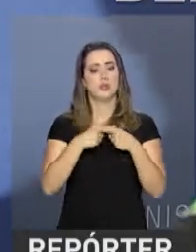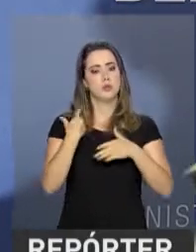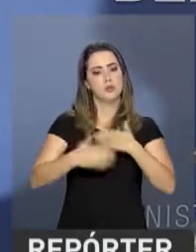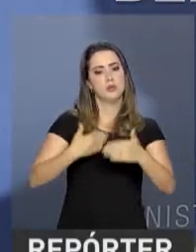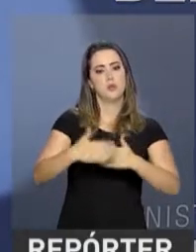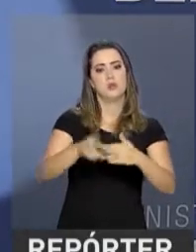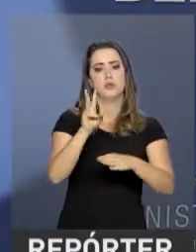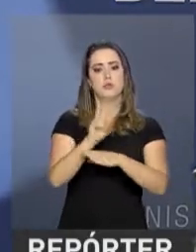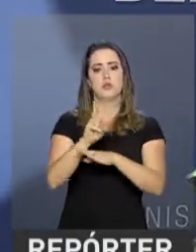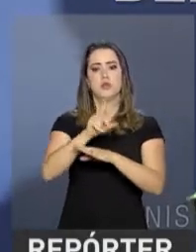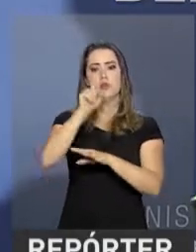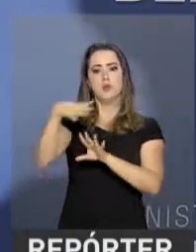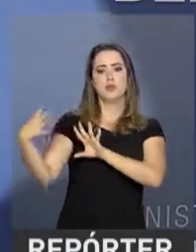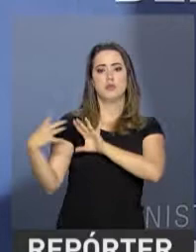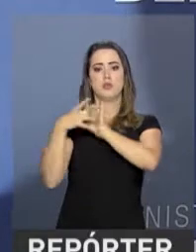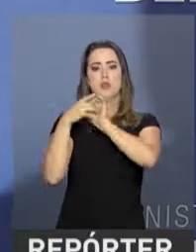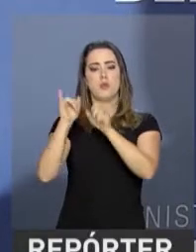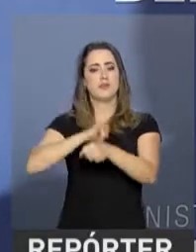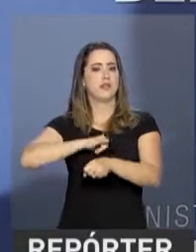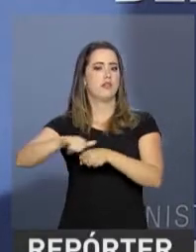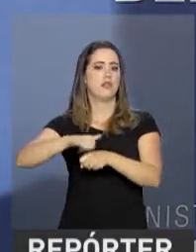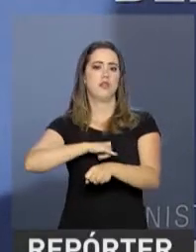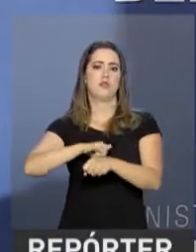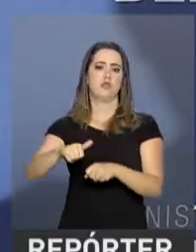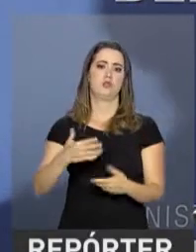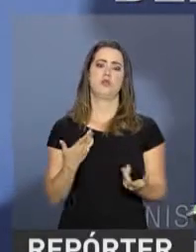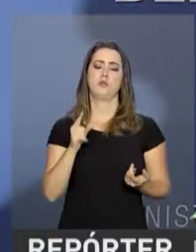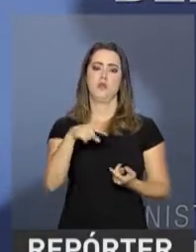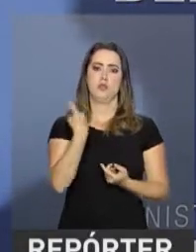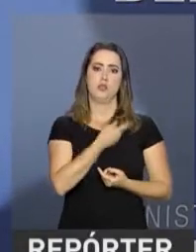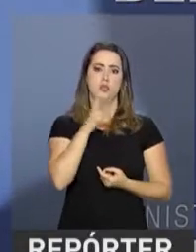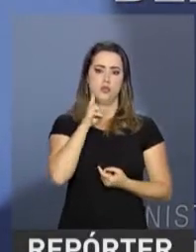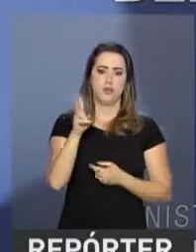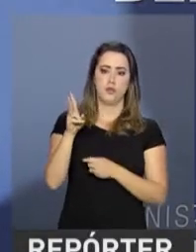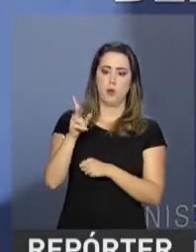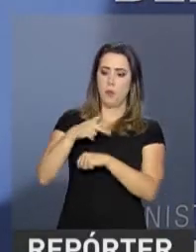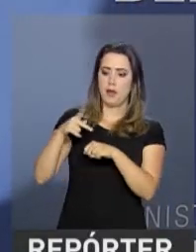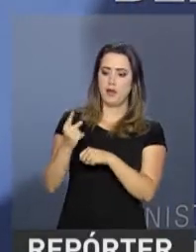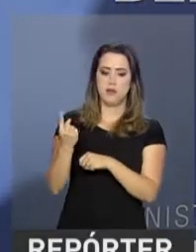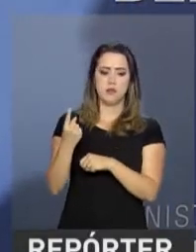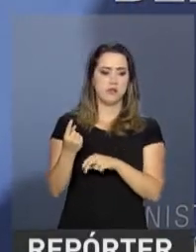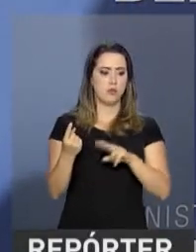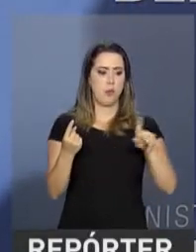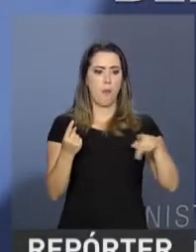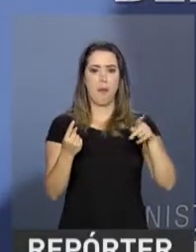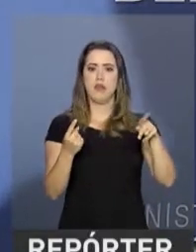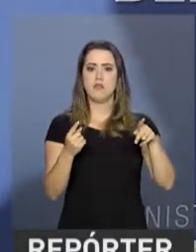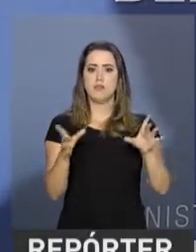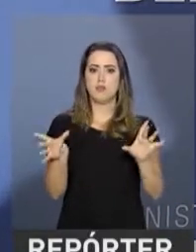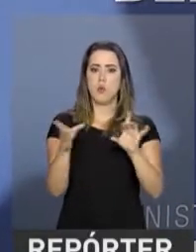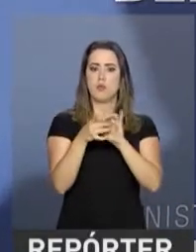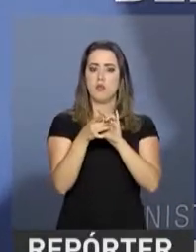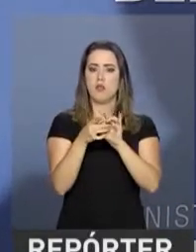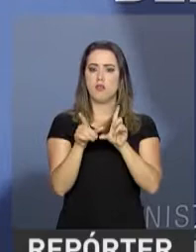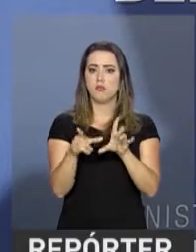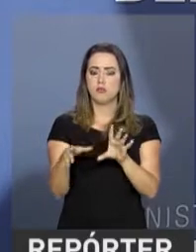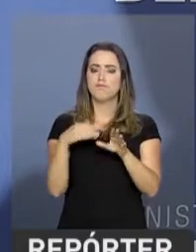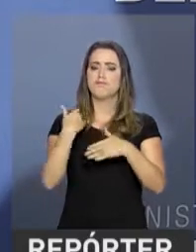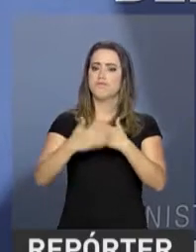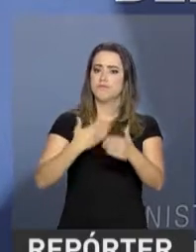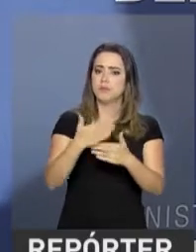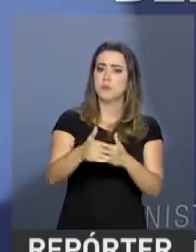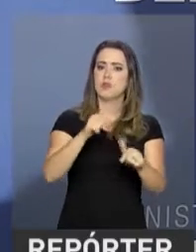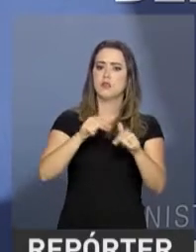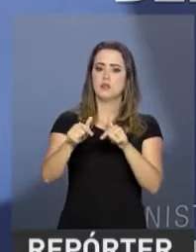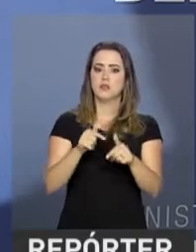sua defesa é com parceria estratégica existe até quem fica um país com o outro e se encontrar e conversar e fazer atividades